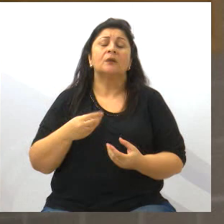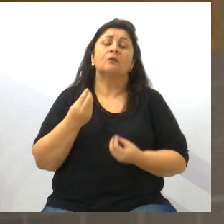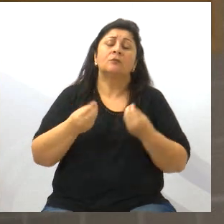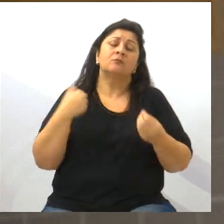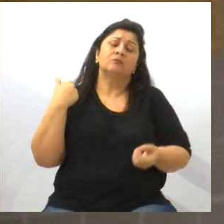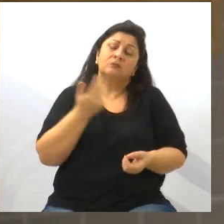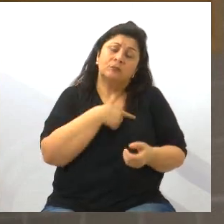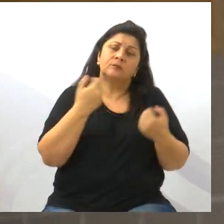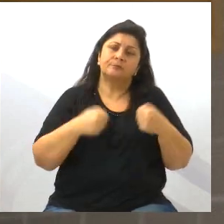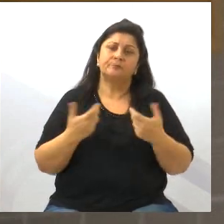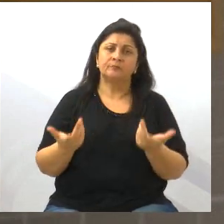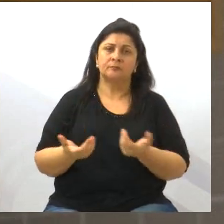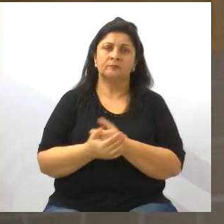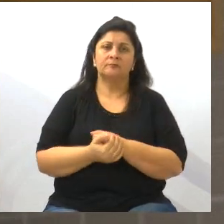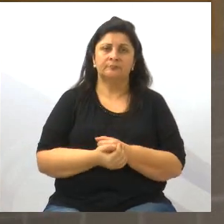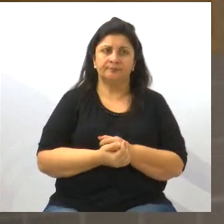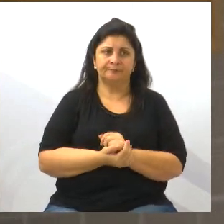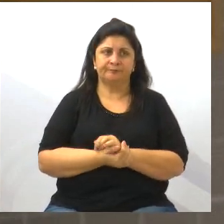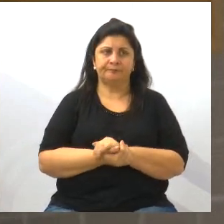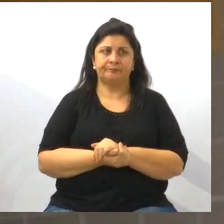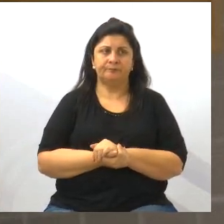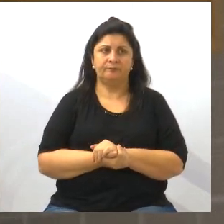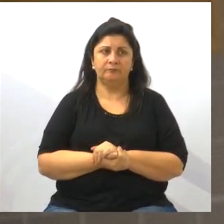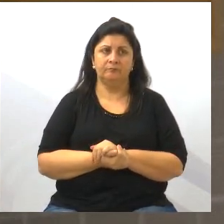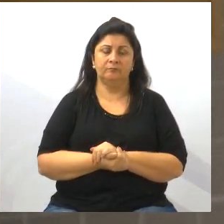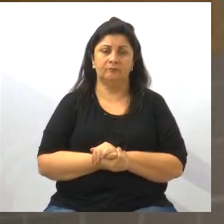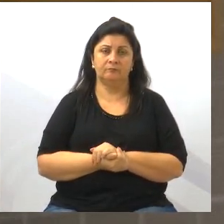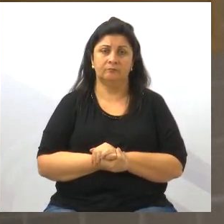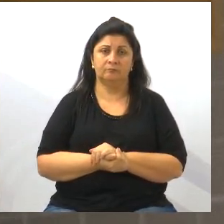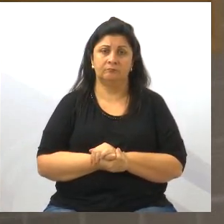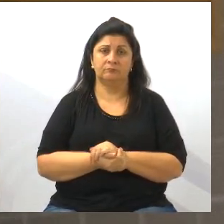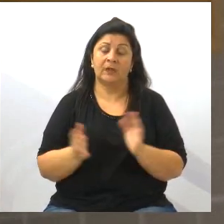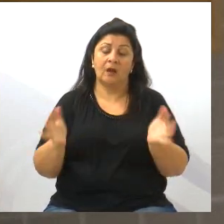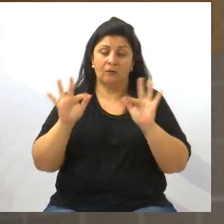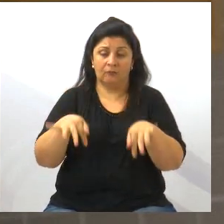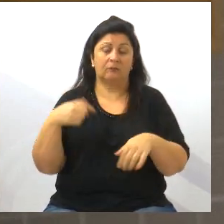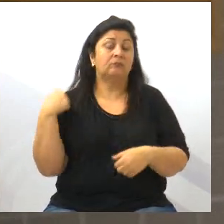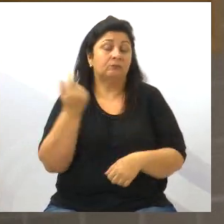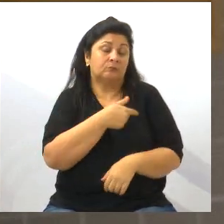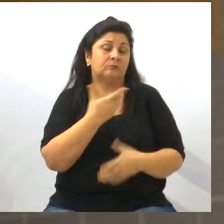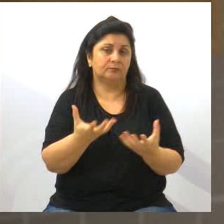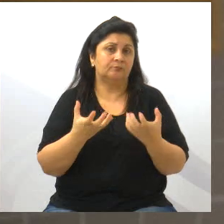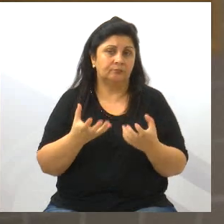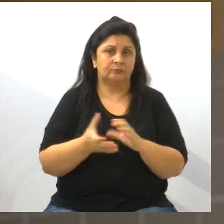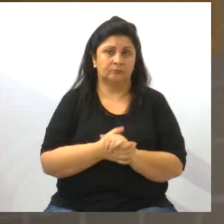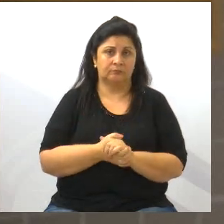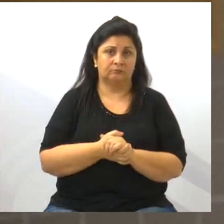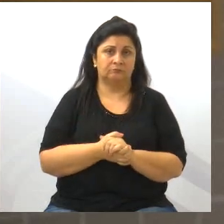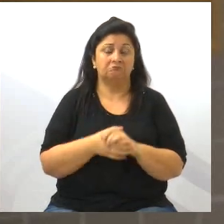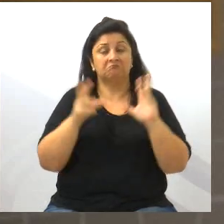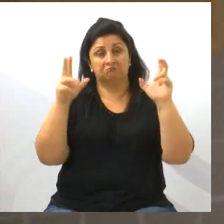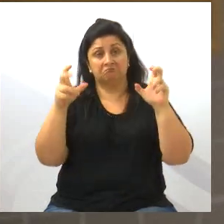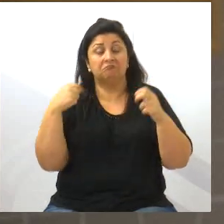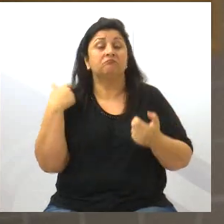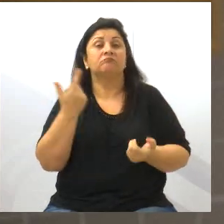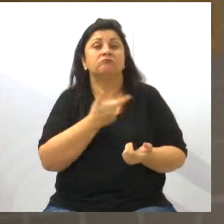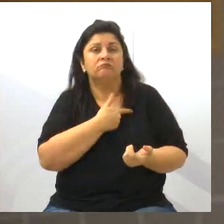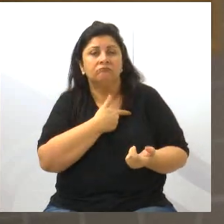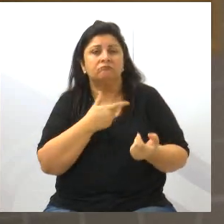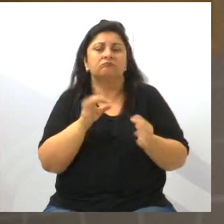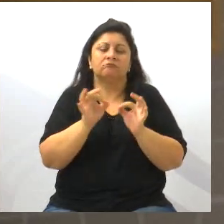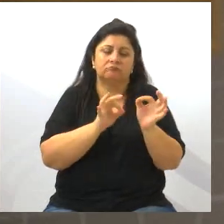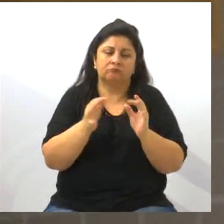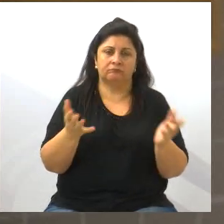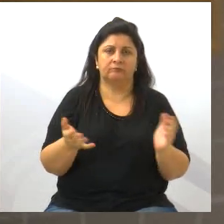precisa, o resultado que a gente quer também, entre parênteses, é o que a gente almeja,